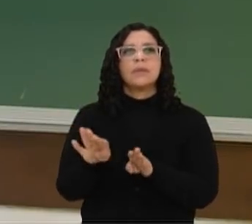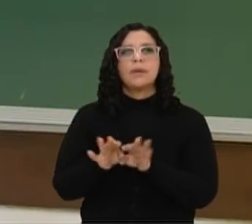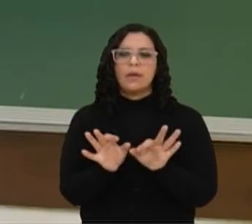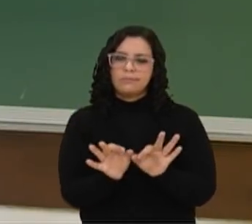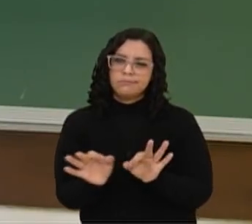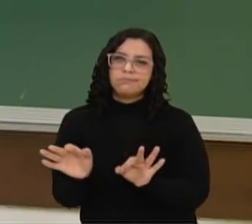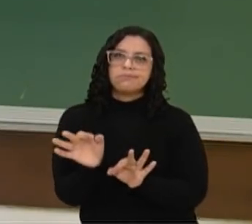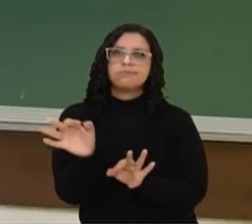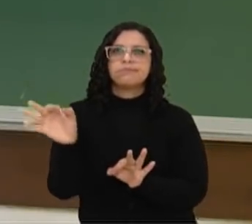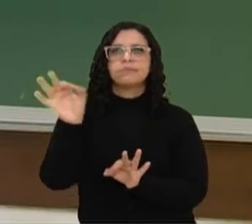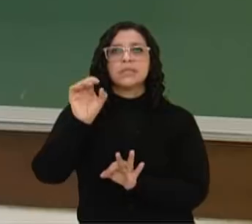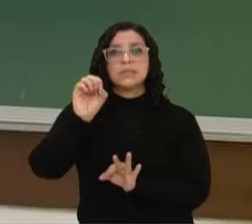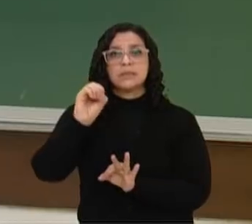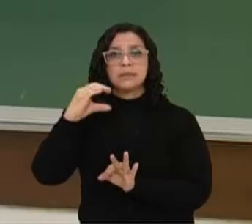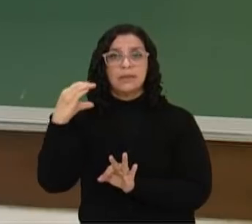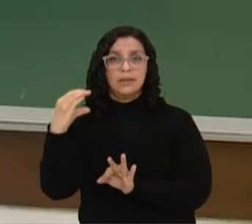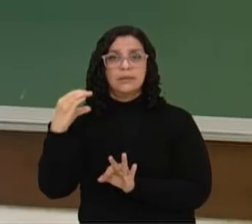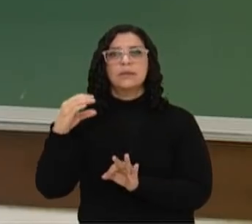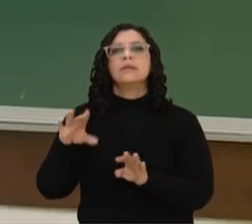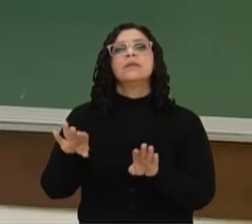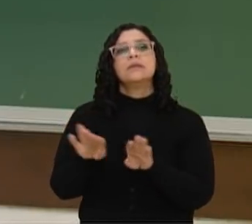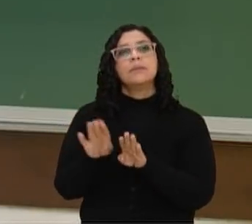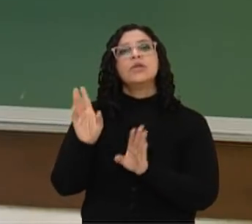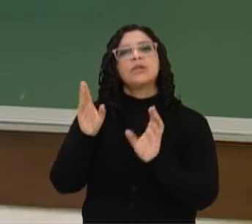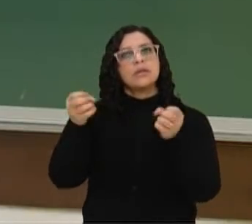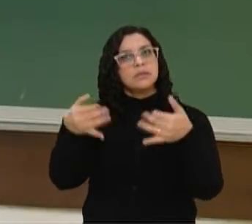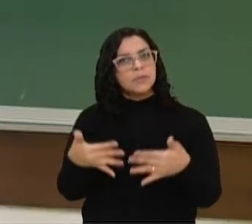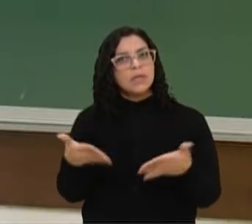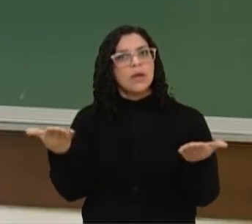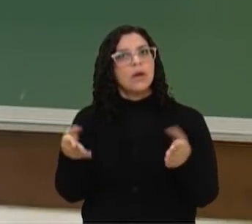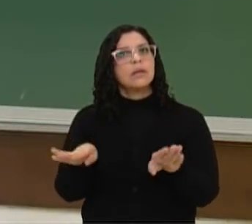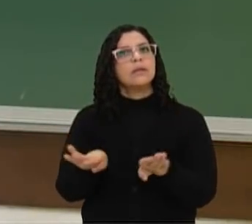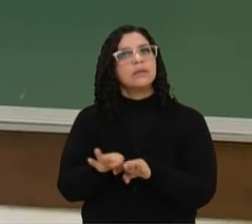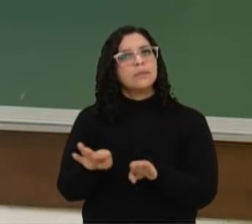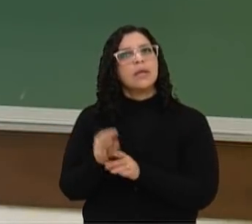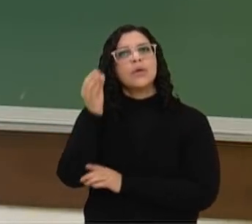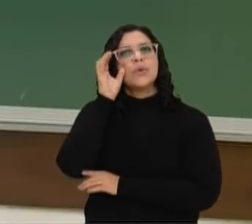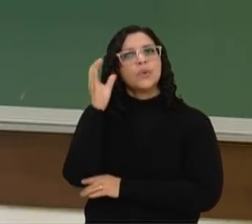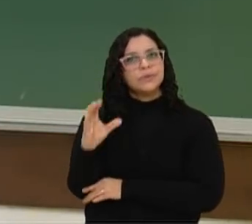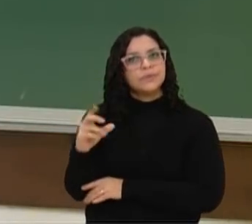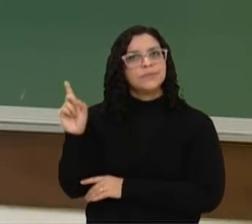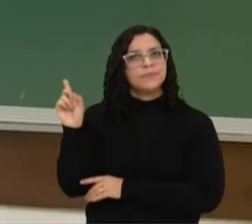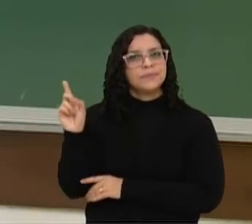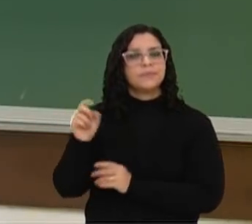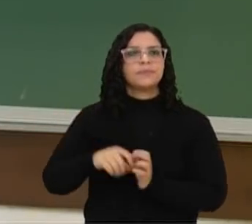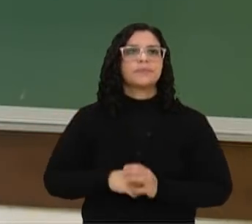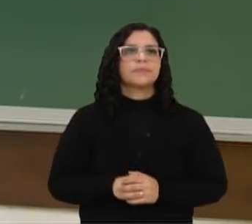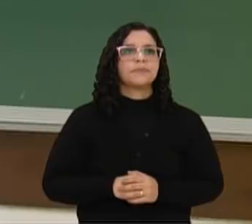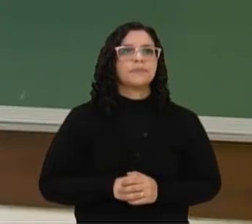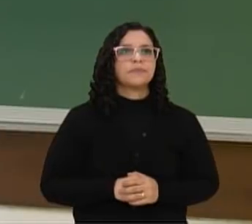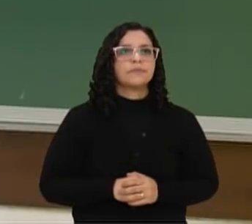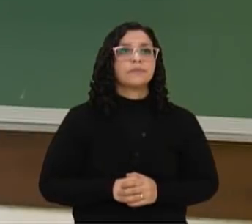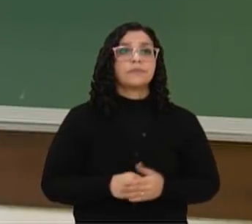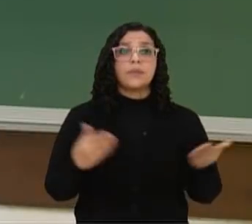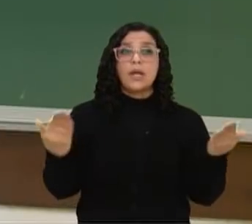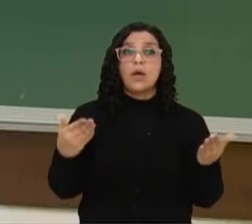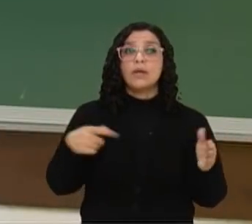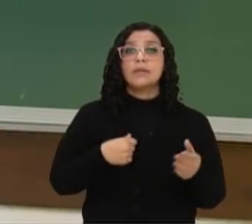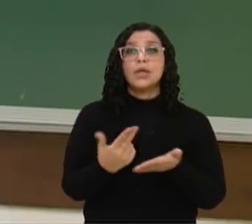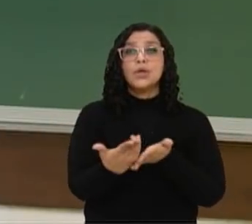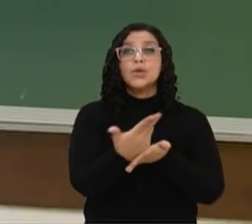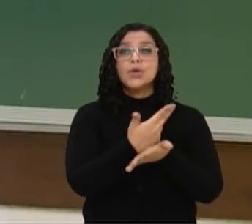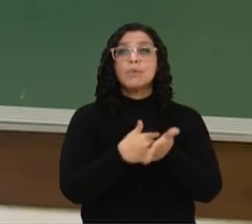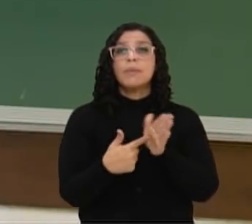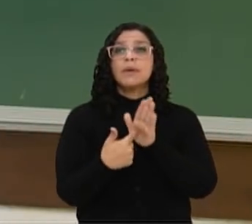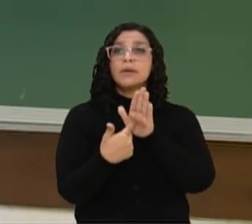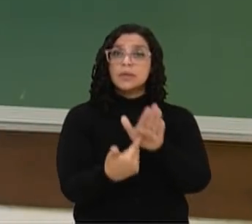costeira aqui de Santa Catarina, e como a gente já tinha falado, a região ali de Curitiba, tá? E aí o mapa que traz